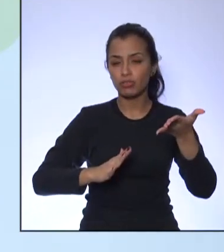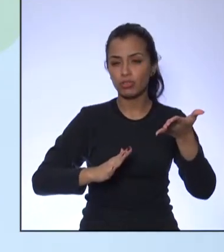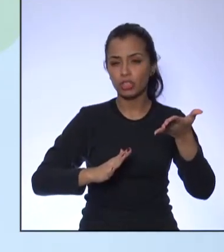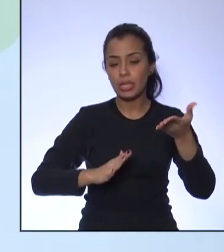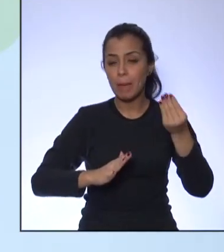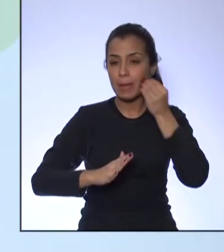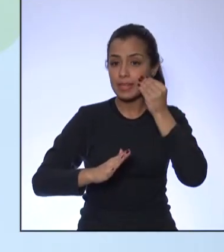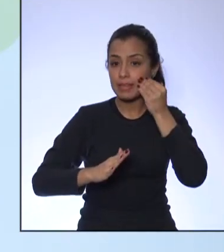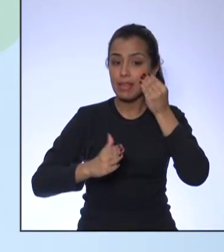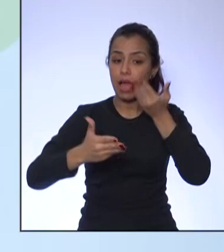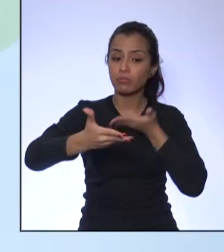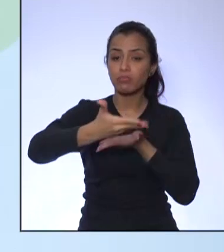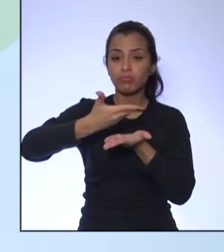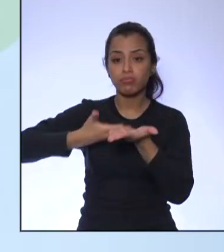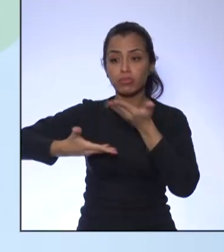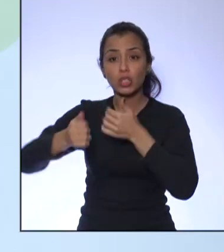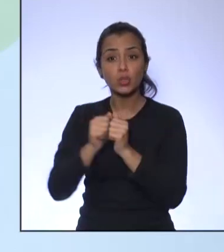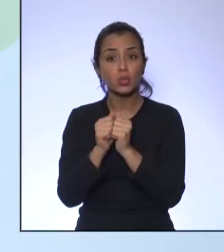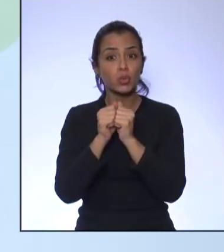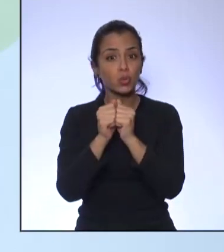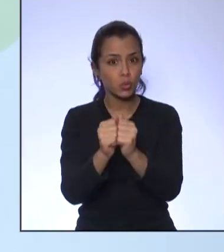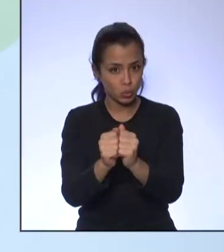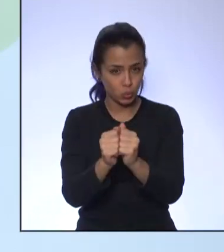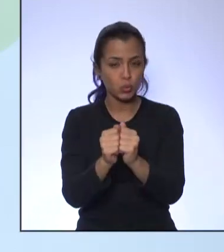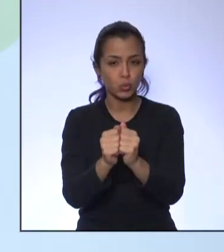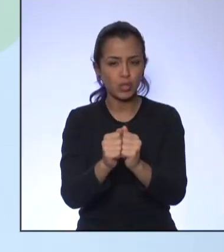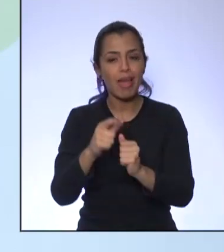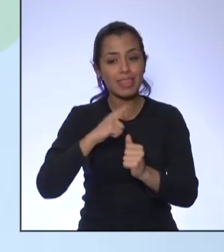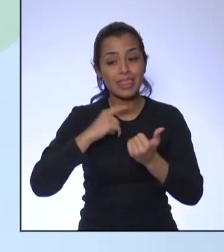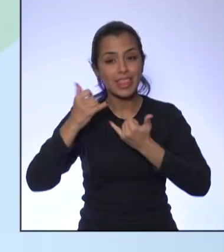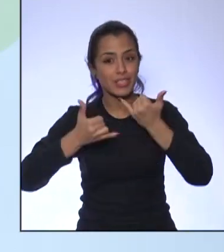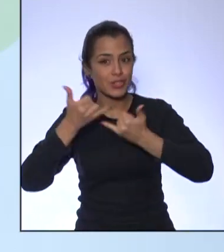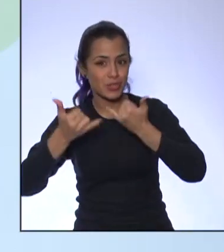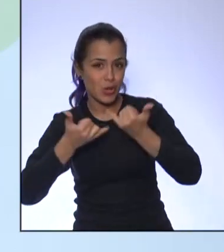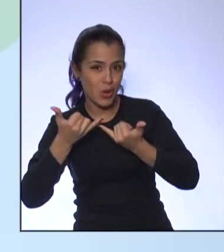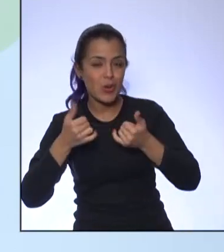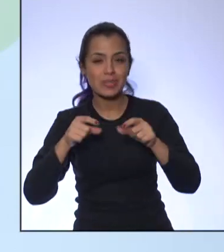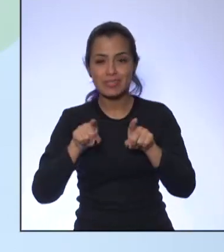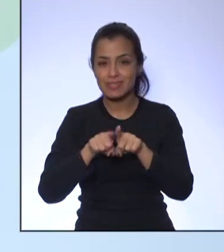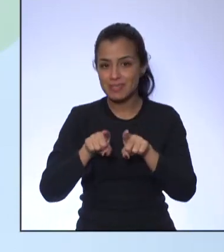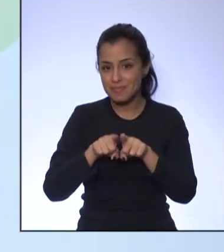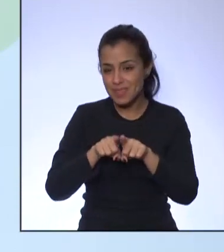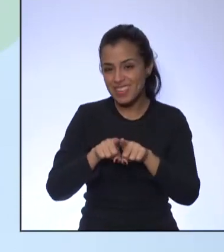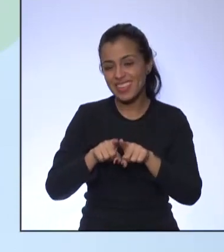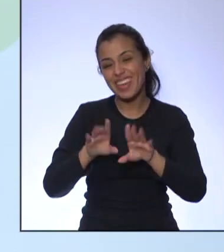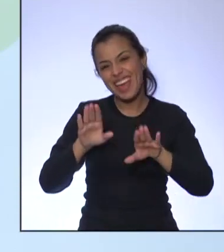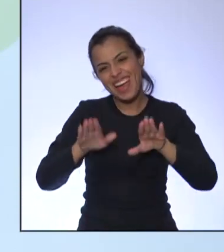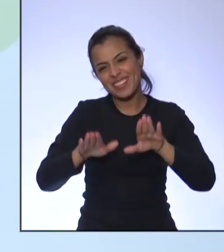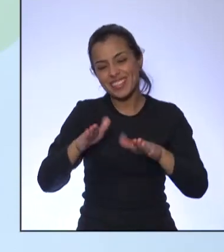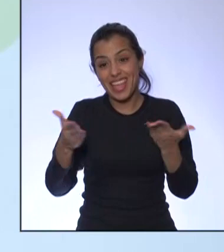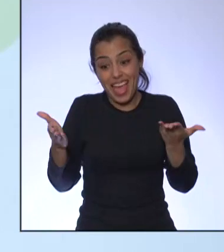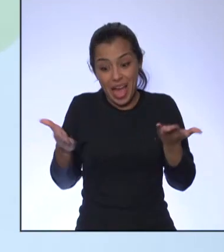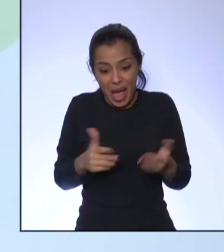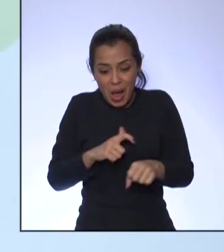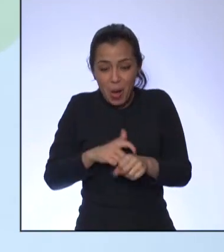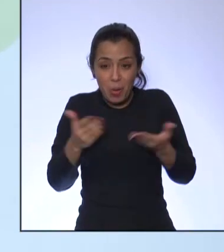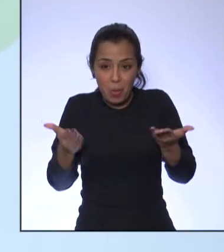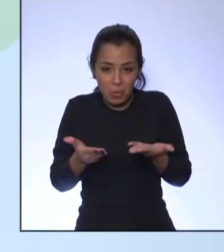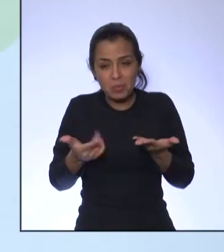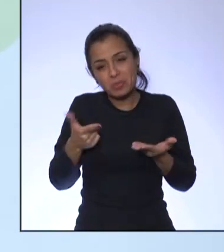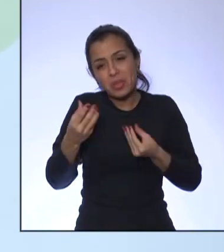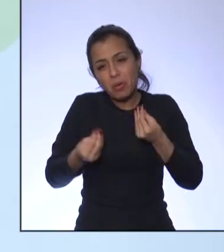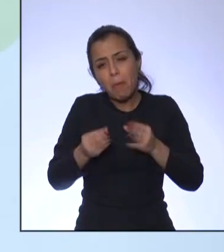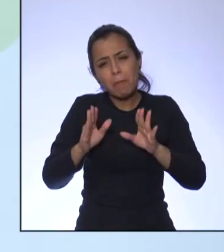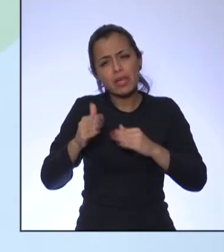forma conjunta, então são dinâmicas, tem jogos, em que nesse momento talvez a gente não consiga, mas os professores estão pensando